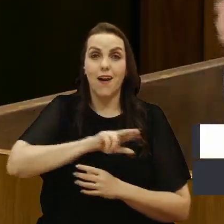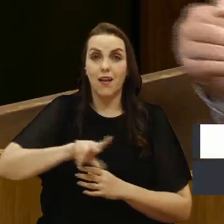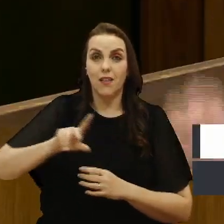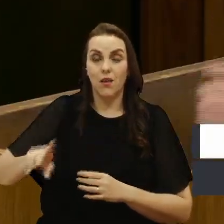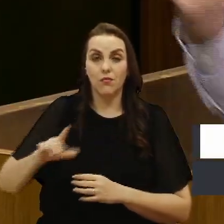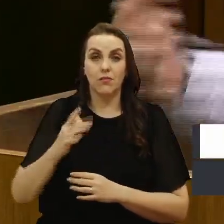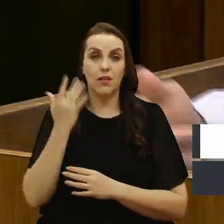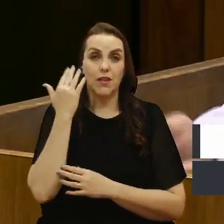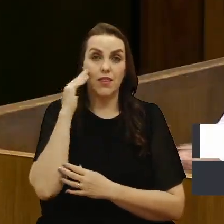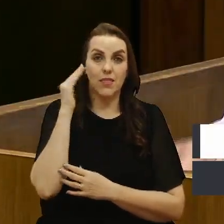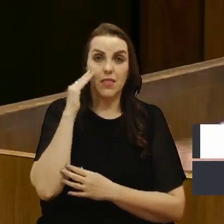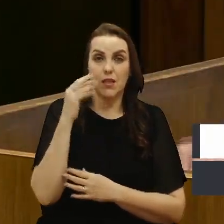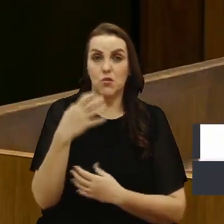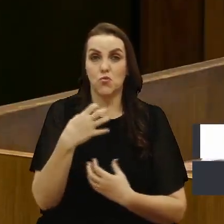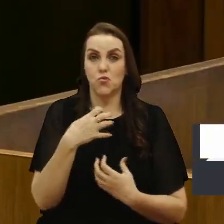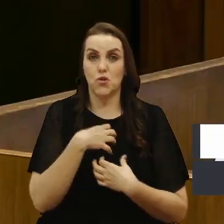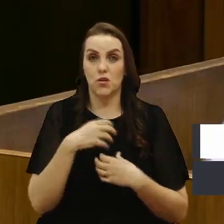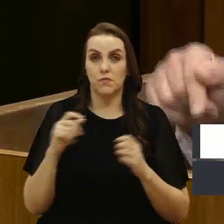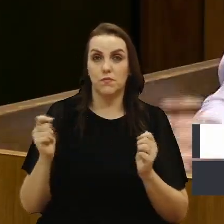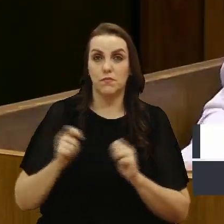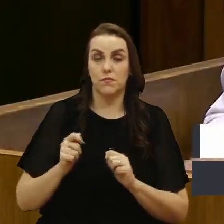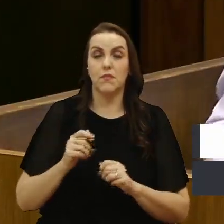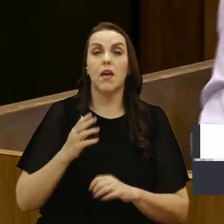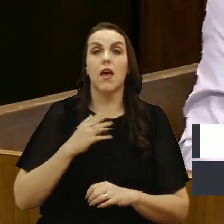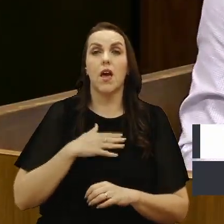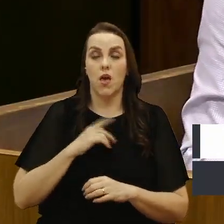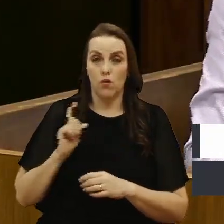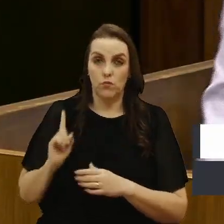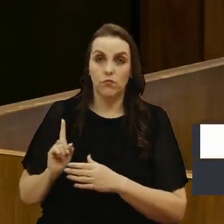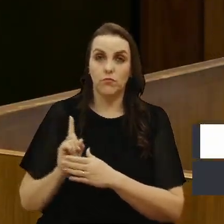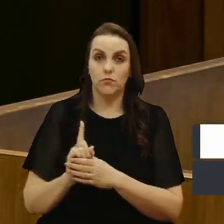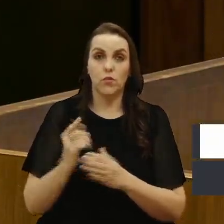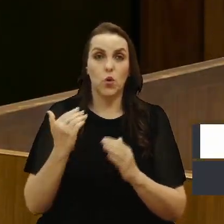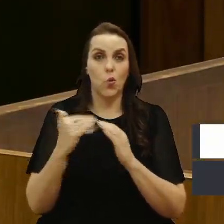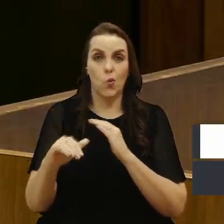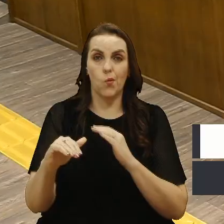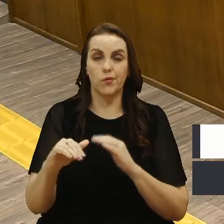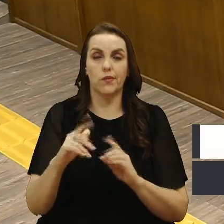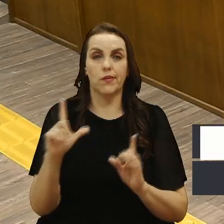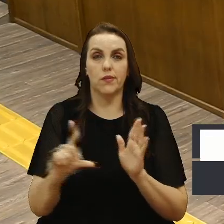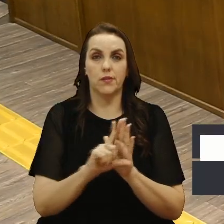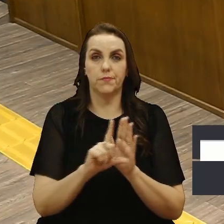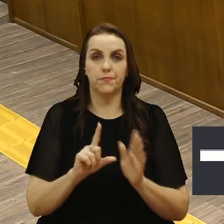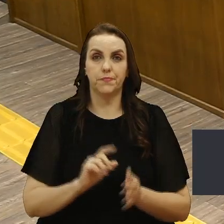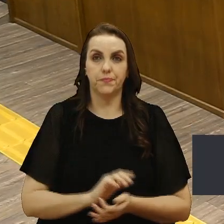da forma que acha que deve, eu estarei aqui contra essa lei. Obrigado, senhor presidente. Declaração de líder